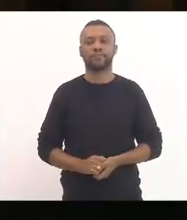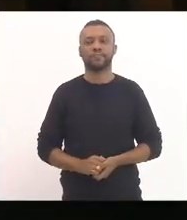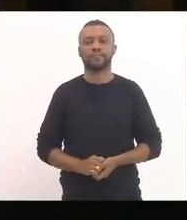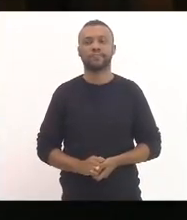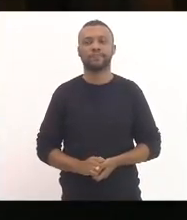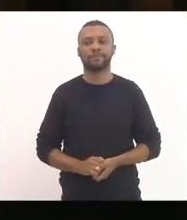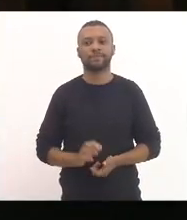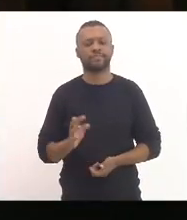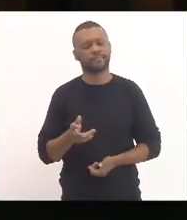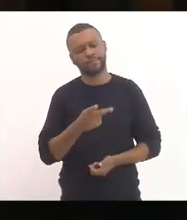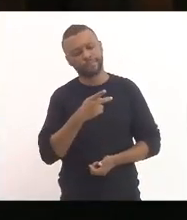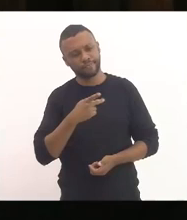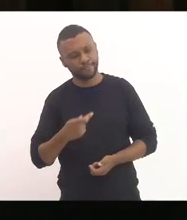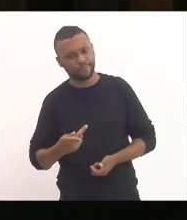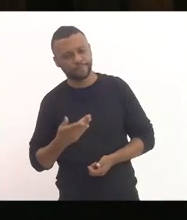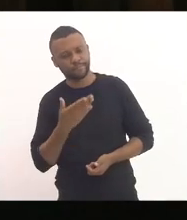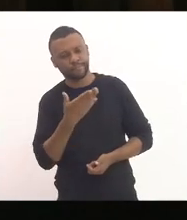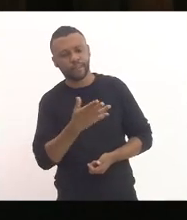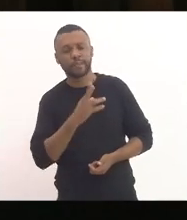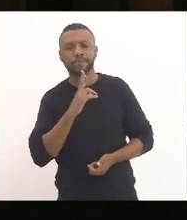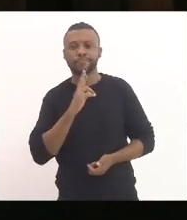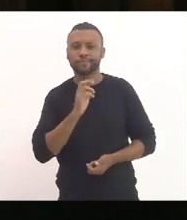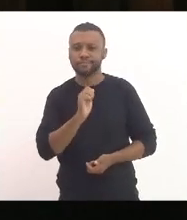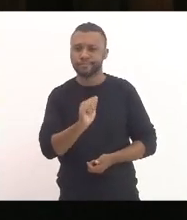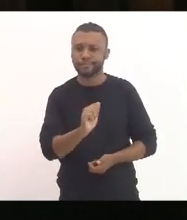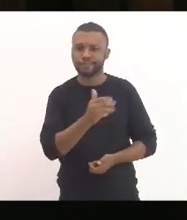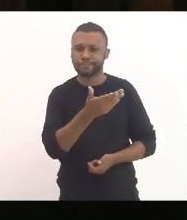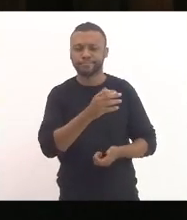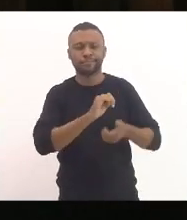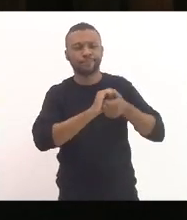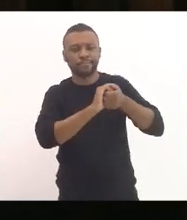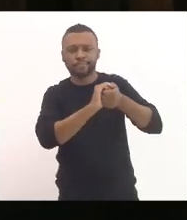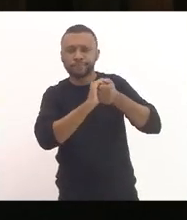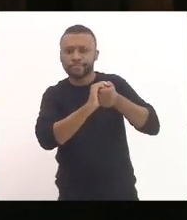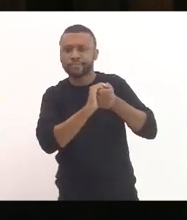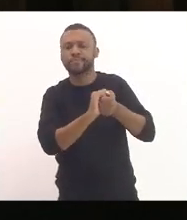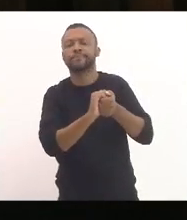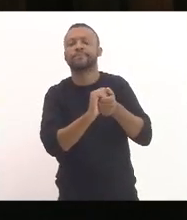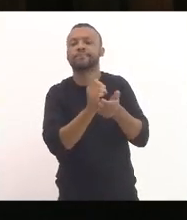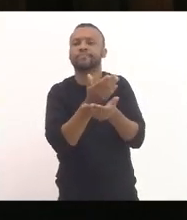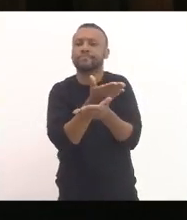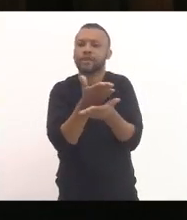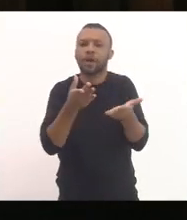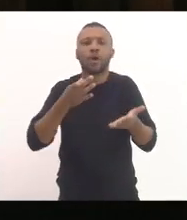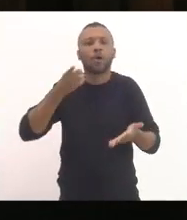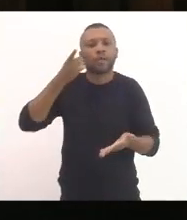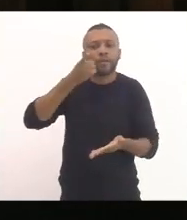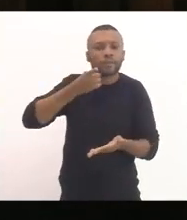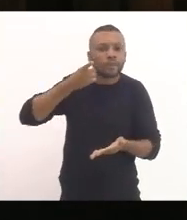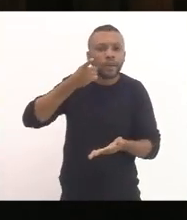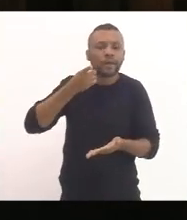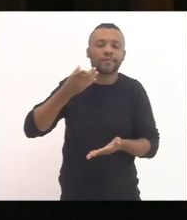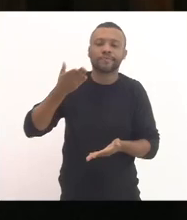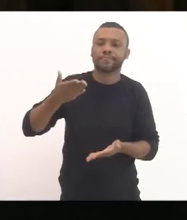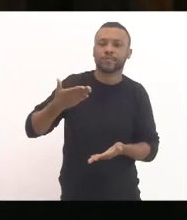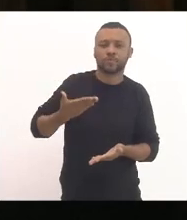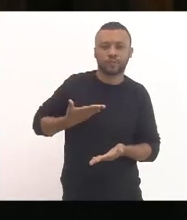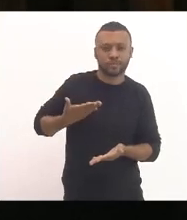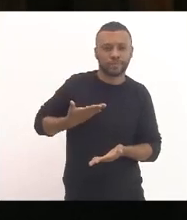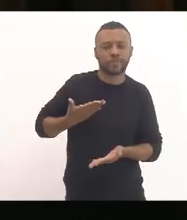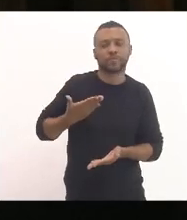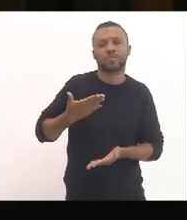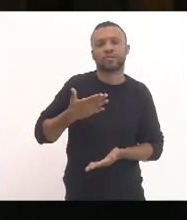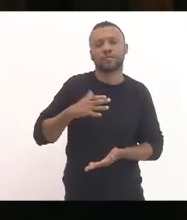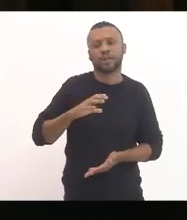o seu Presidente Rodrigo Amorim saudando o senhor Saúdo a todos os deputados o nosso Doutor